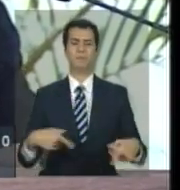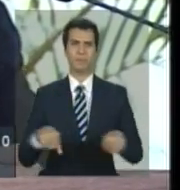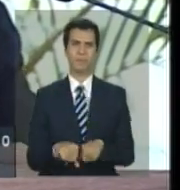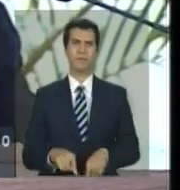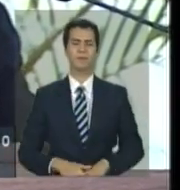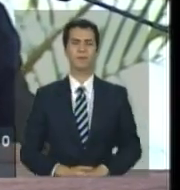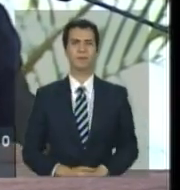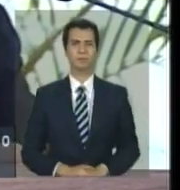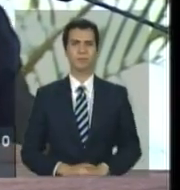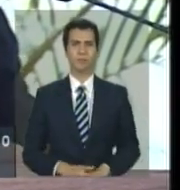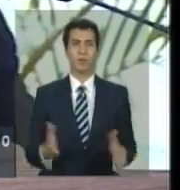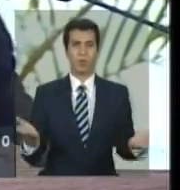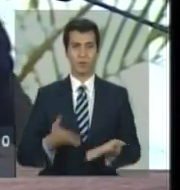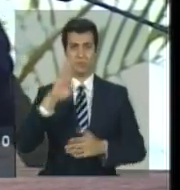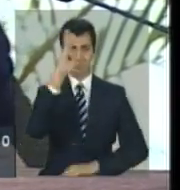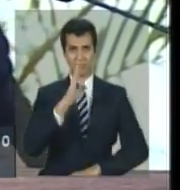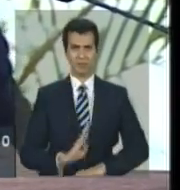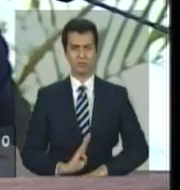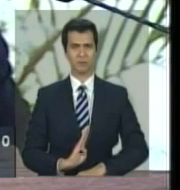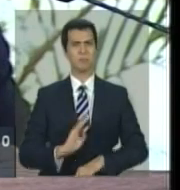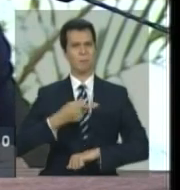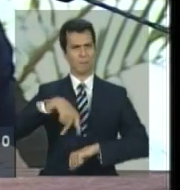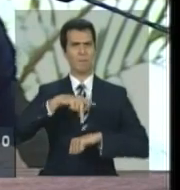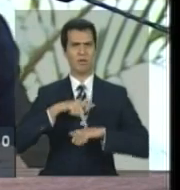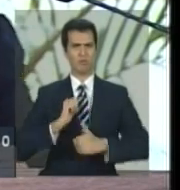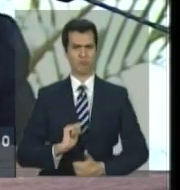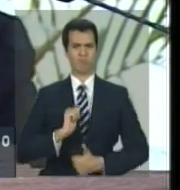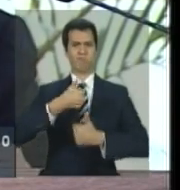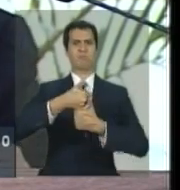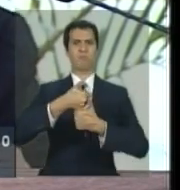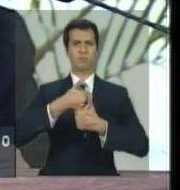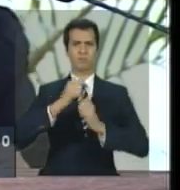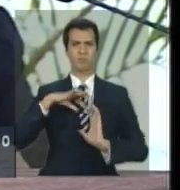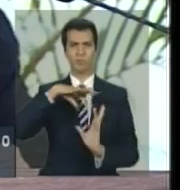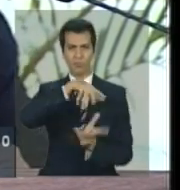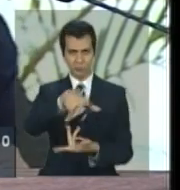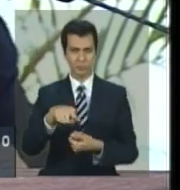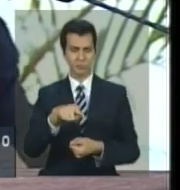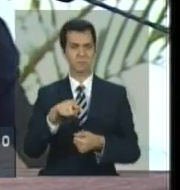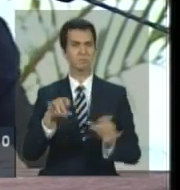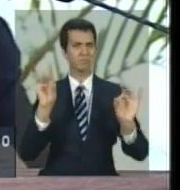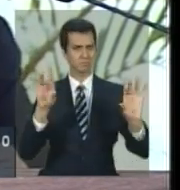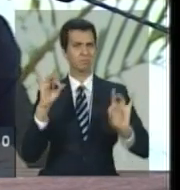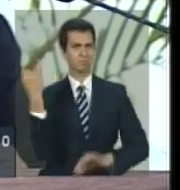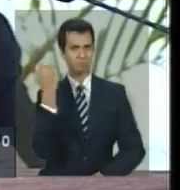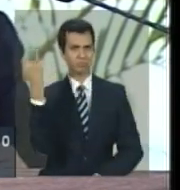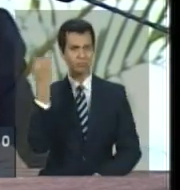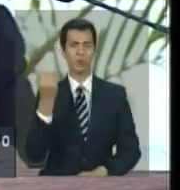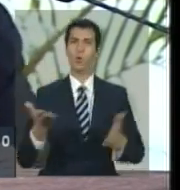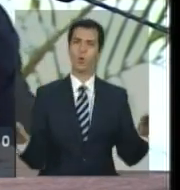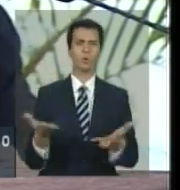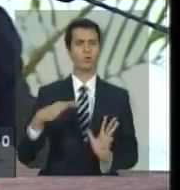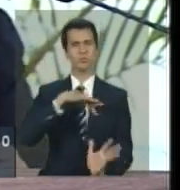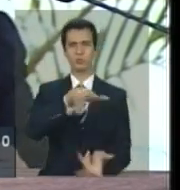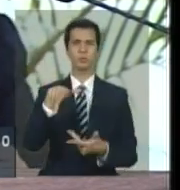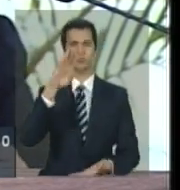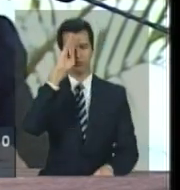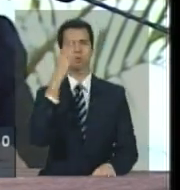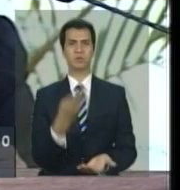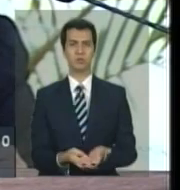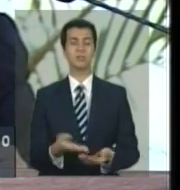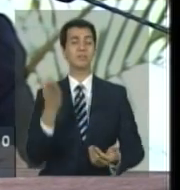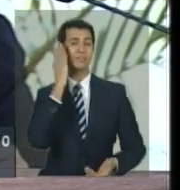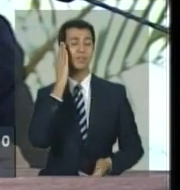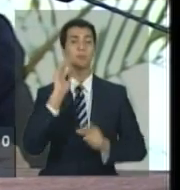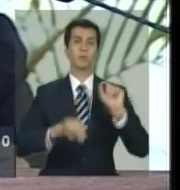O Brasil é um ator cada vez mais relevante no cenário internacional. Todos reconhecem que há hoje um descompasso